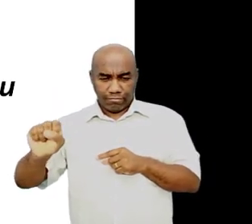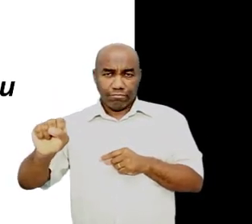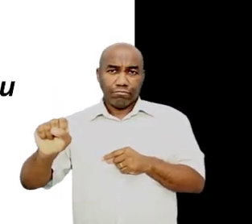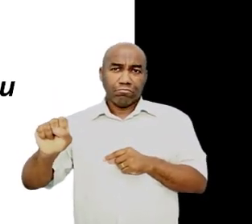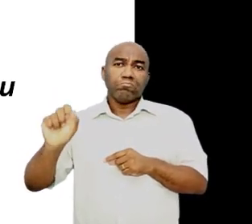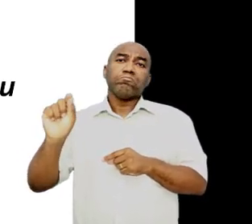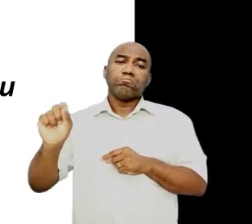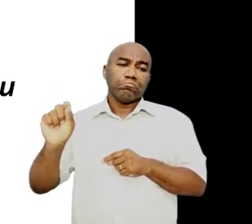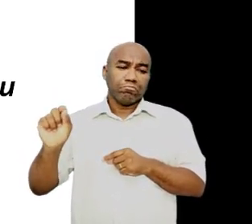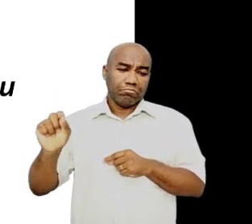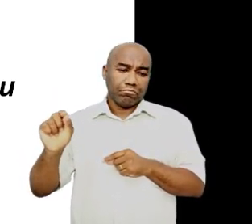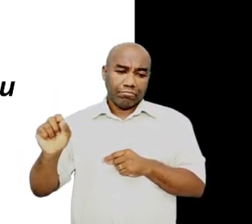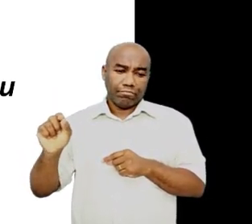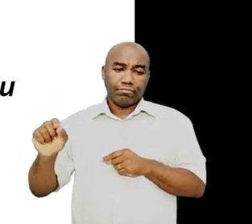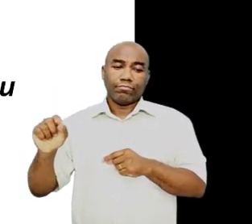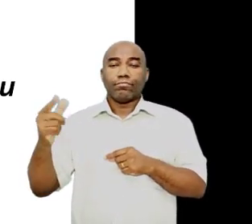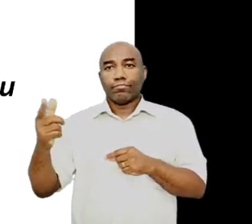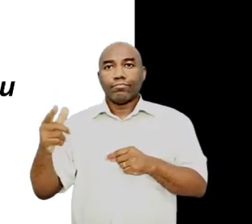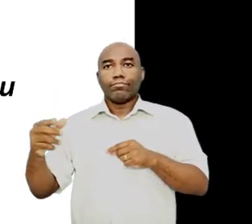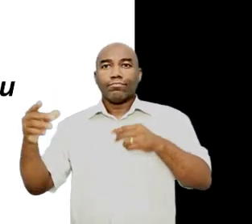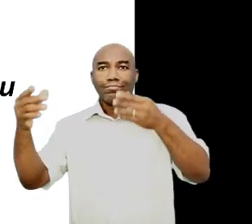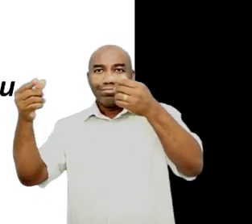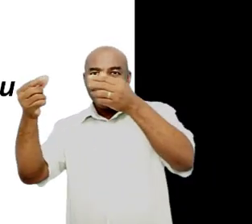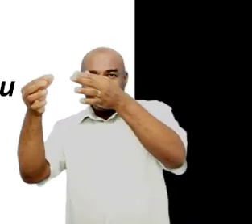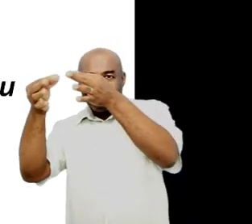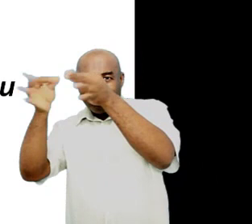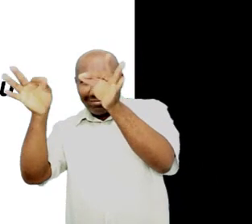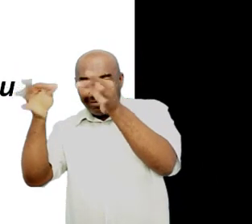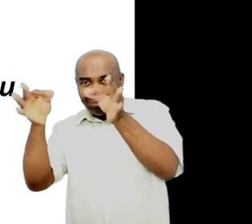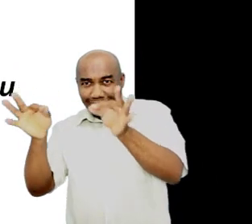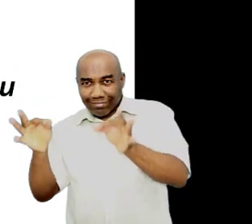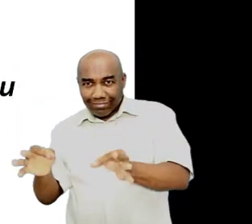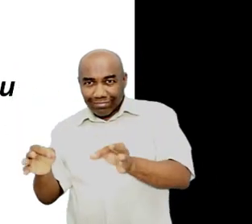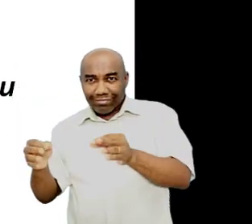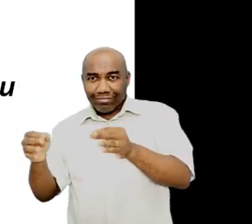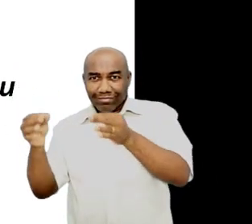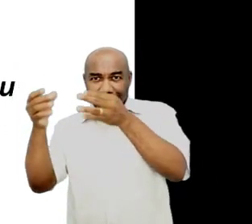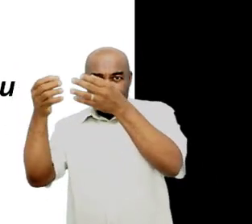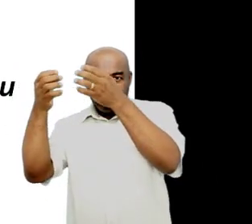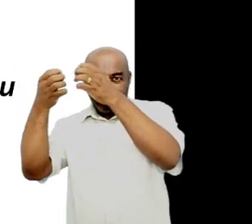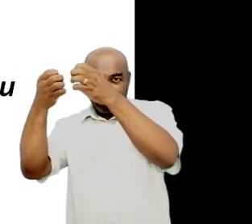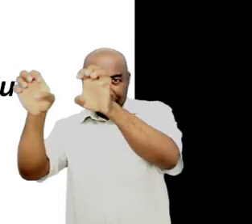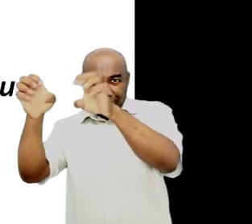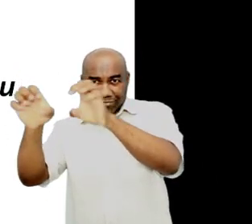vírus. Estrutura do vírium. O que é vírium?